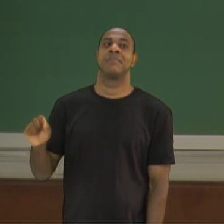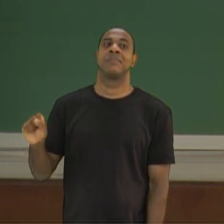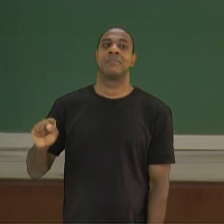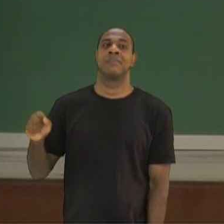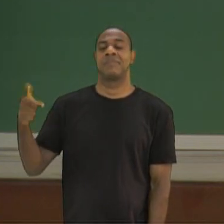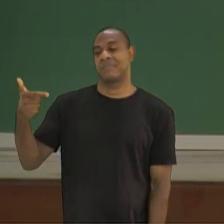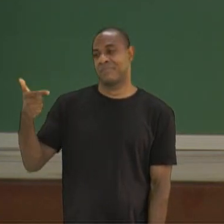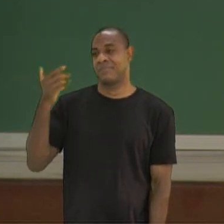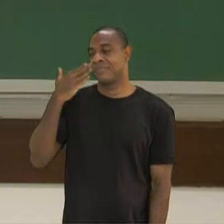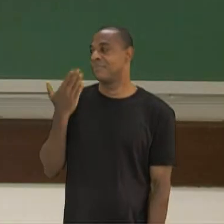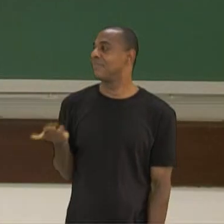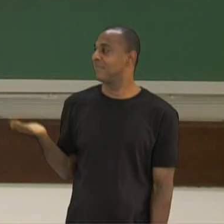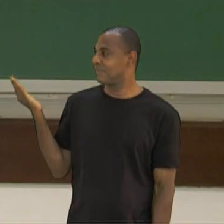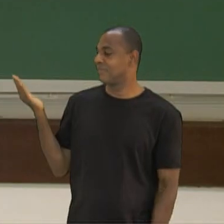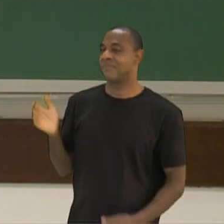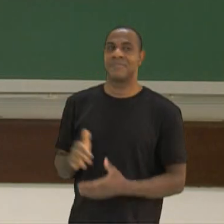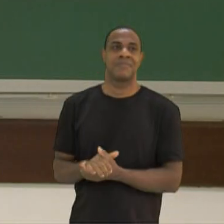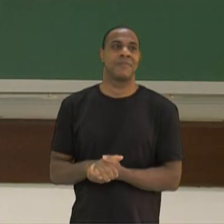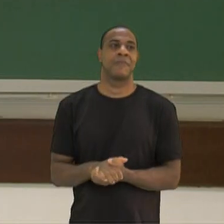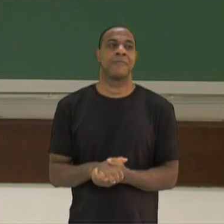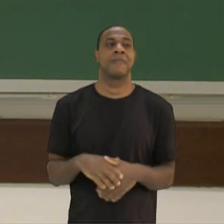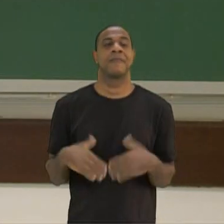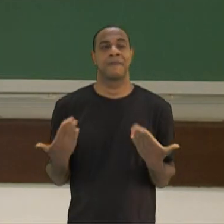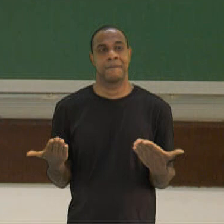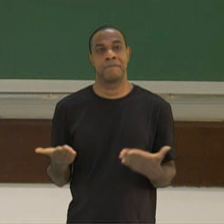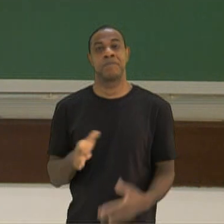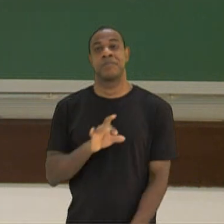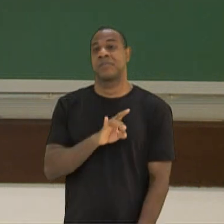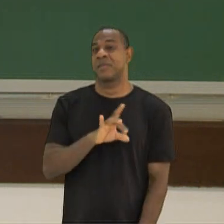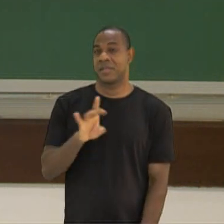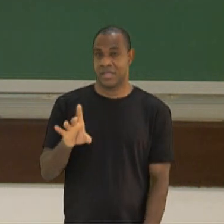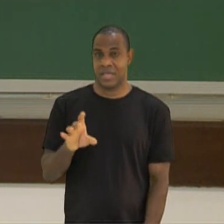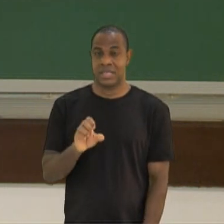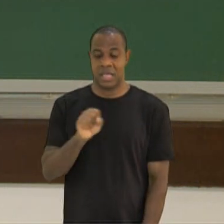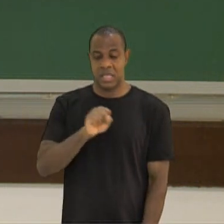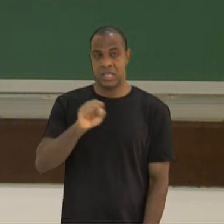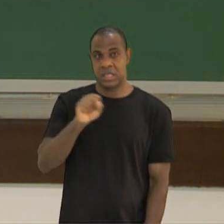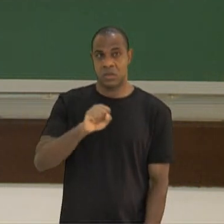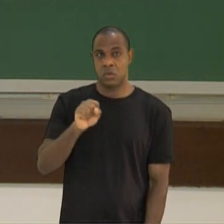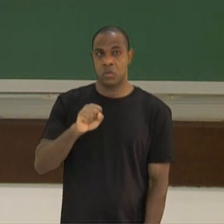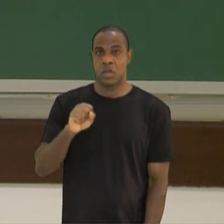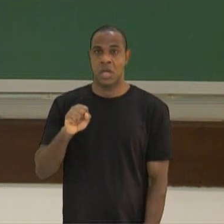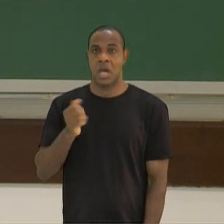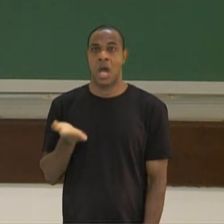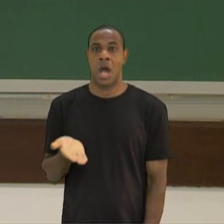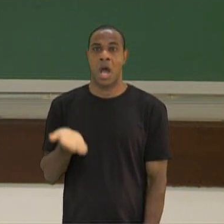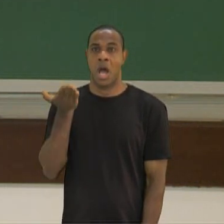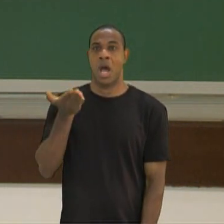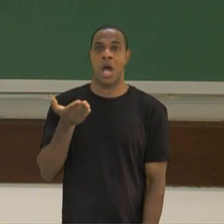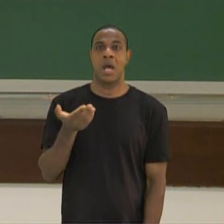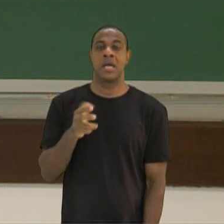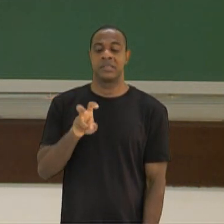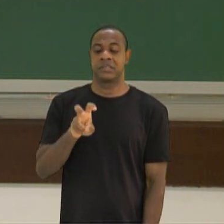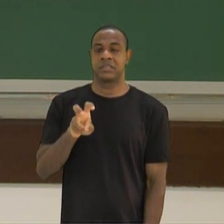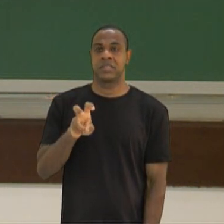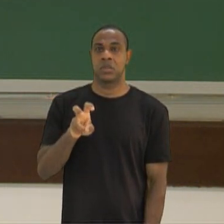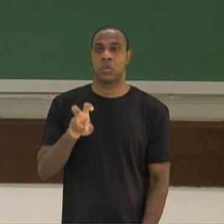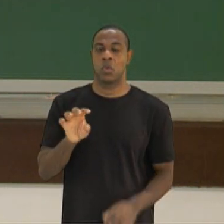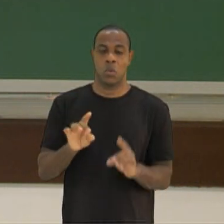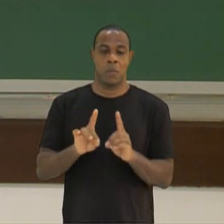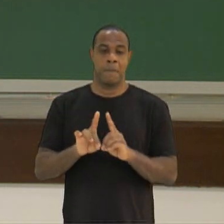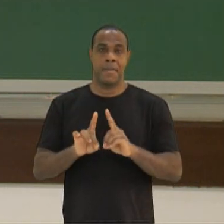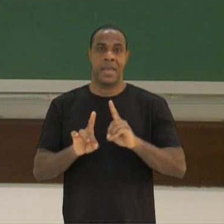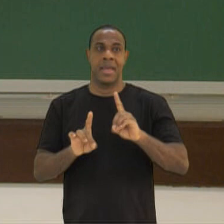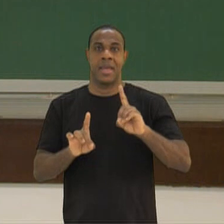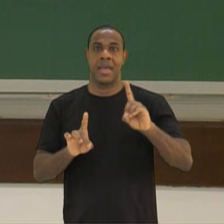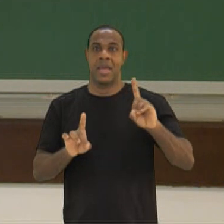por segundo ao quadrado. Quer dizer que a cada segundo aumenta aí 5 metros, né? Vão